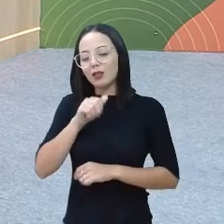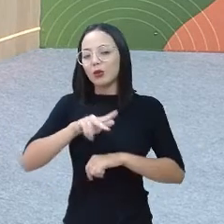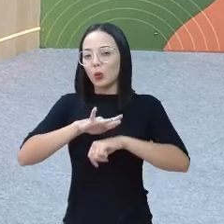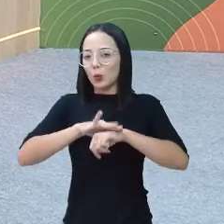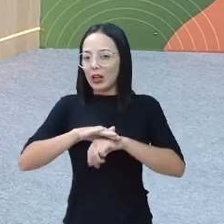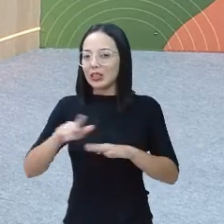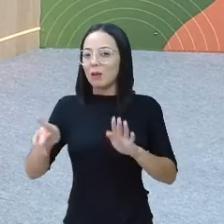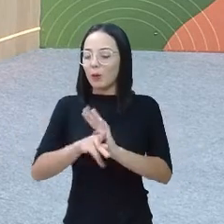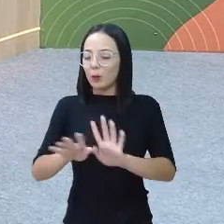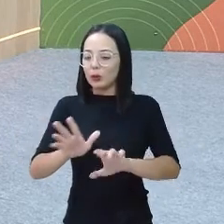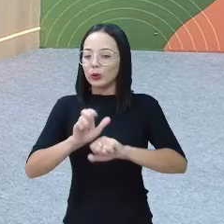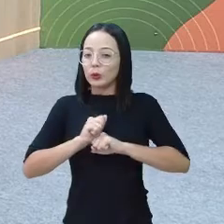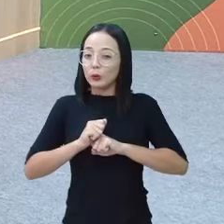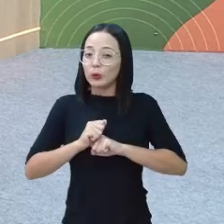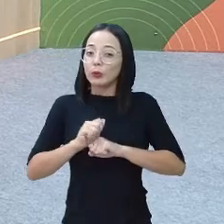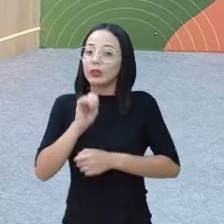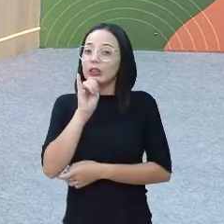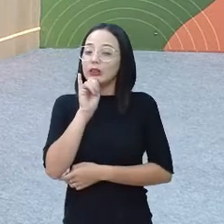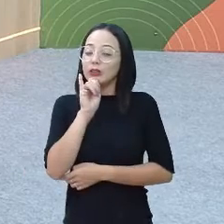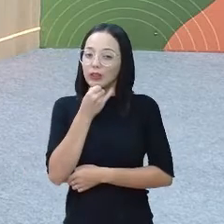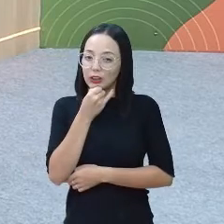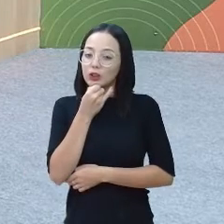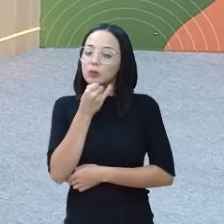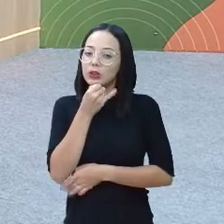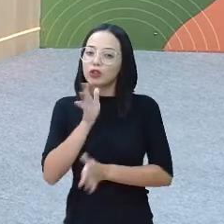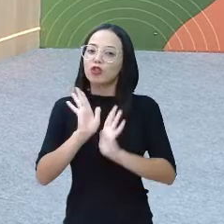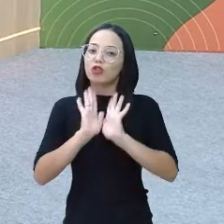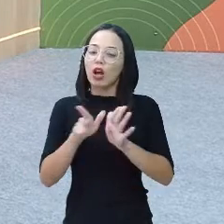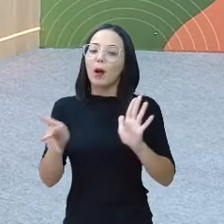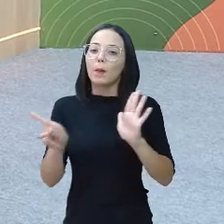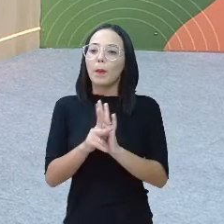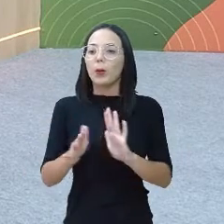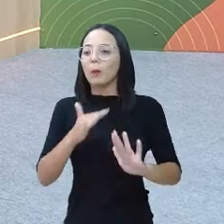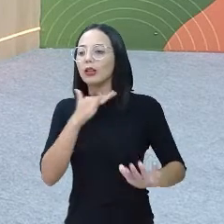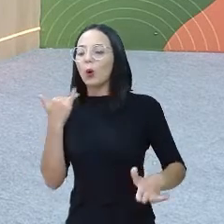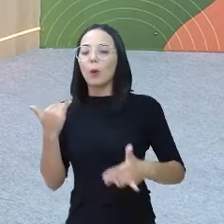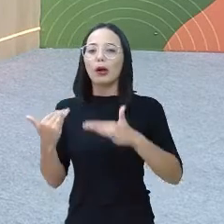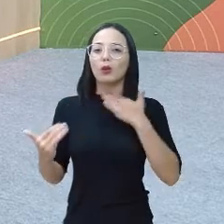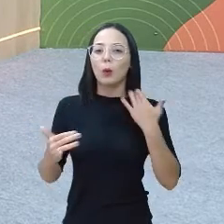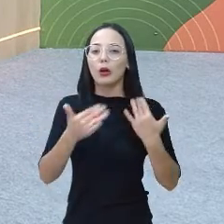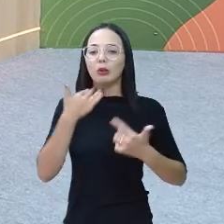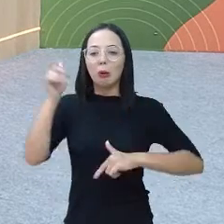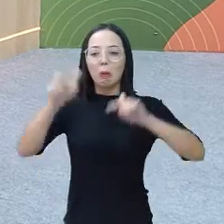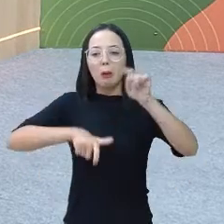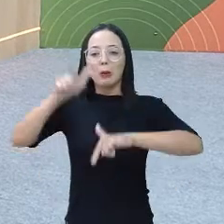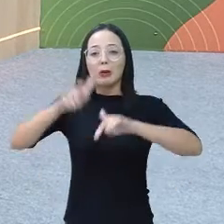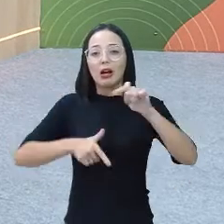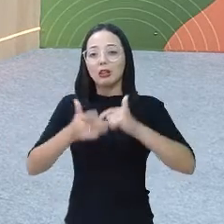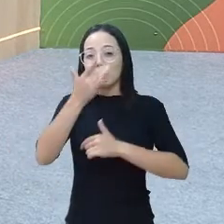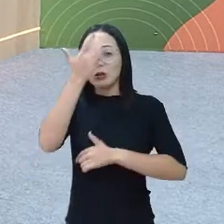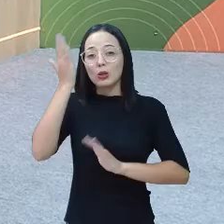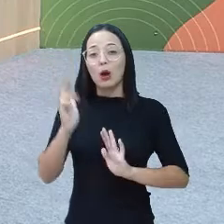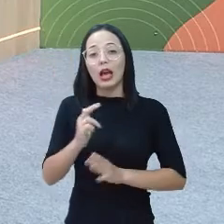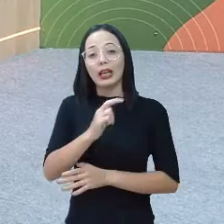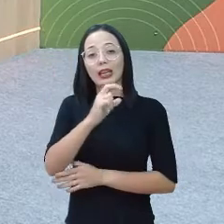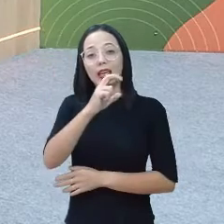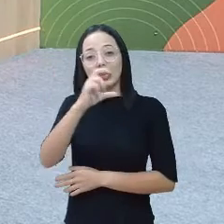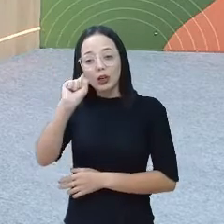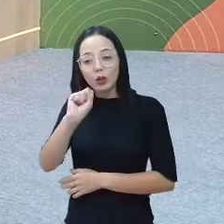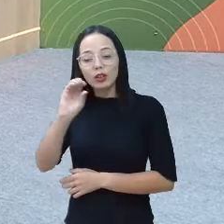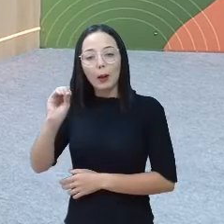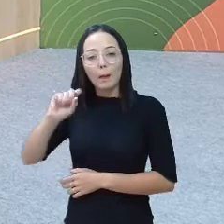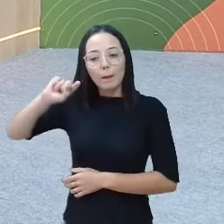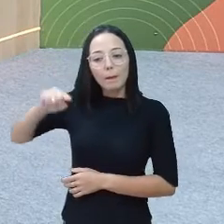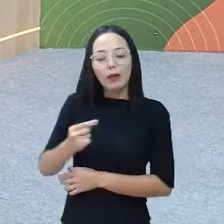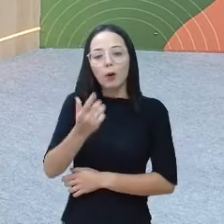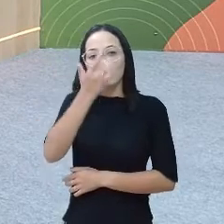doença, né, que infelizmente, né, já vitimou com a morte mais de 580 mil cidadãos